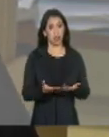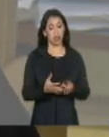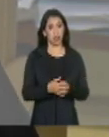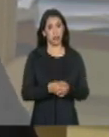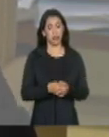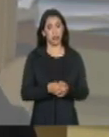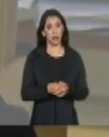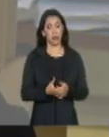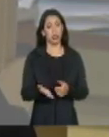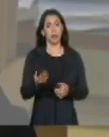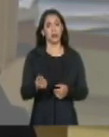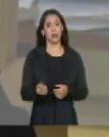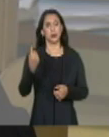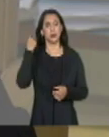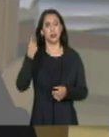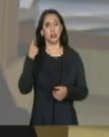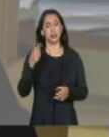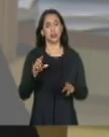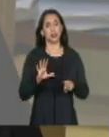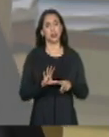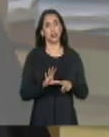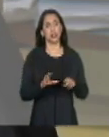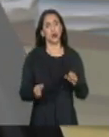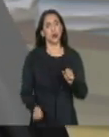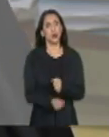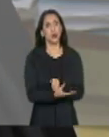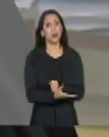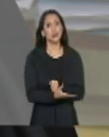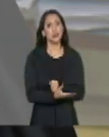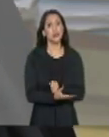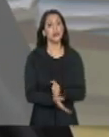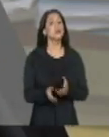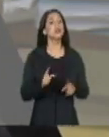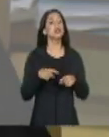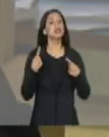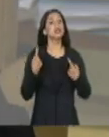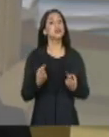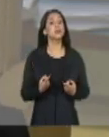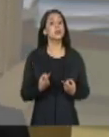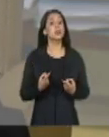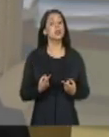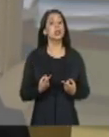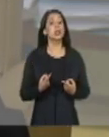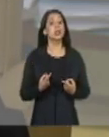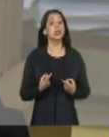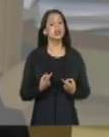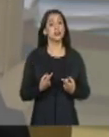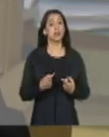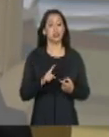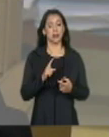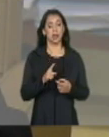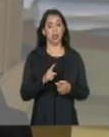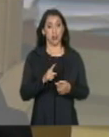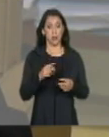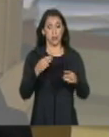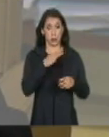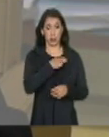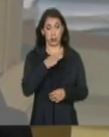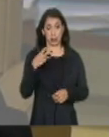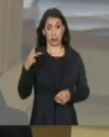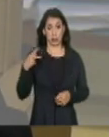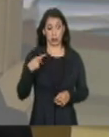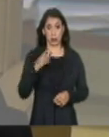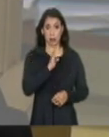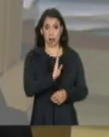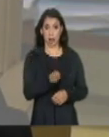os passados lá de crimes de corrupção. Depois, ele se entendeu com o Ministério Público, e o Ministério Público